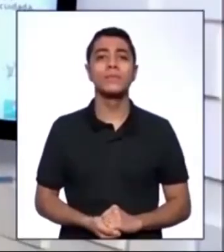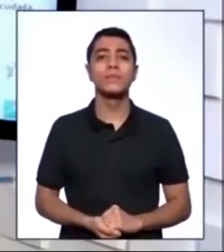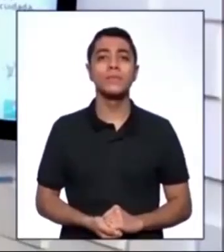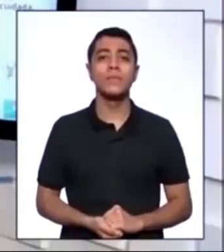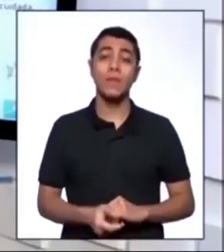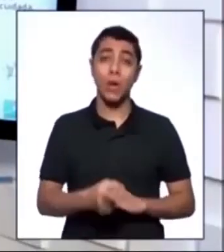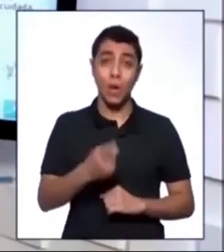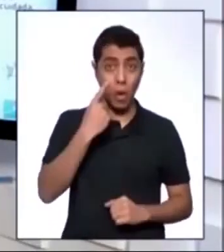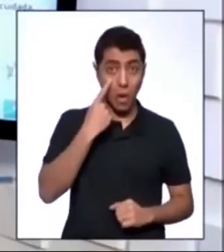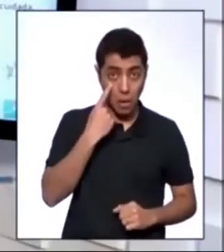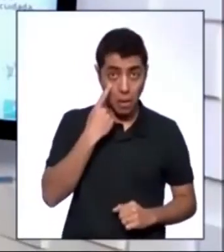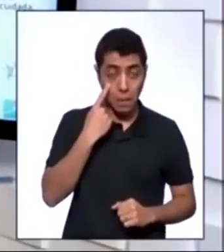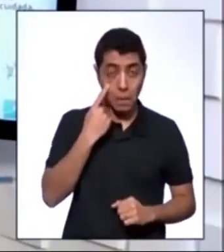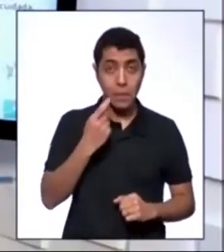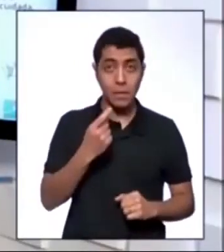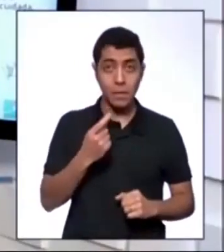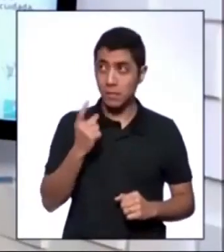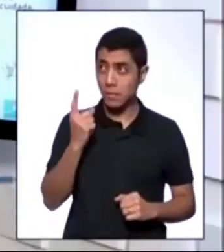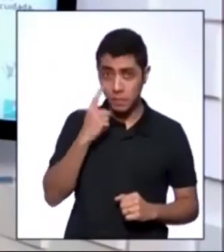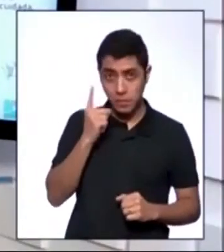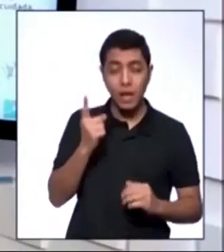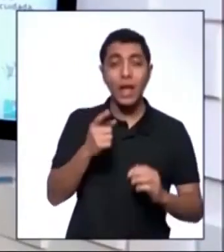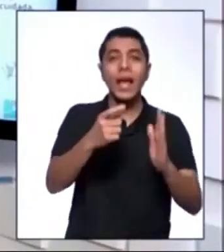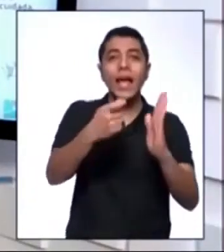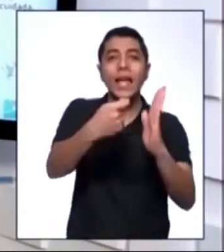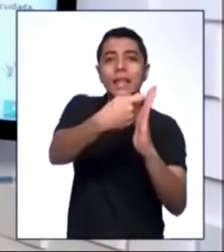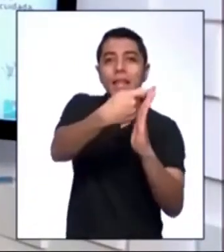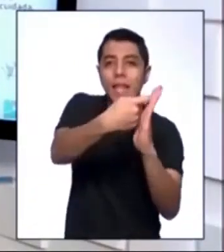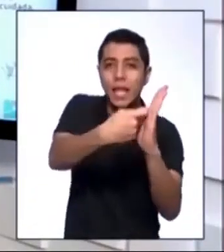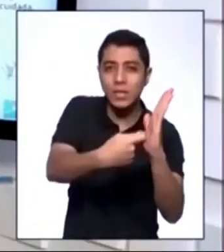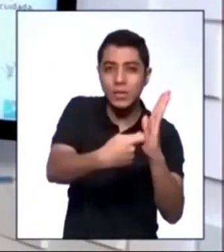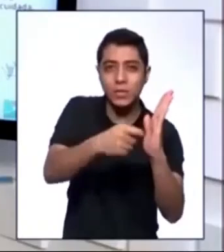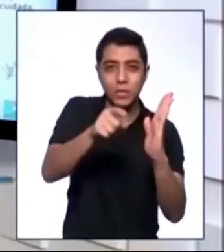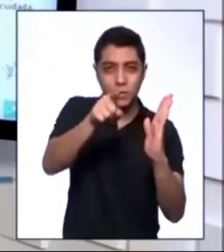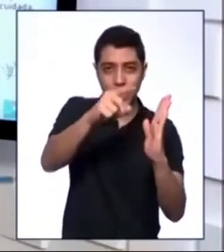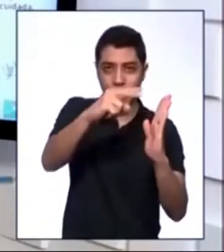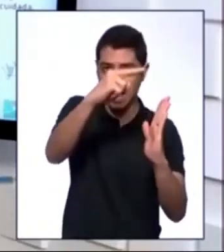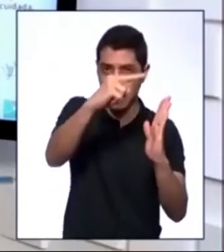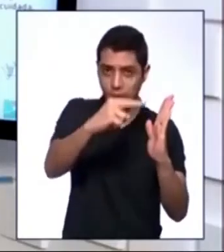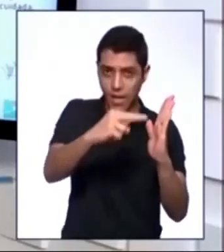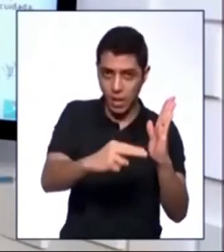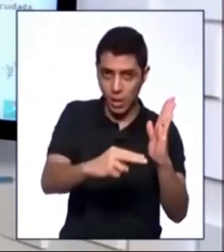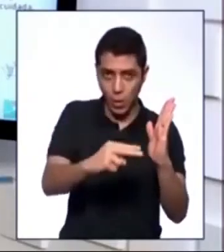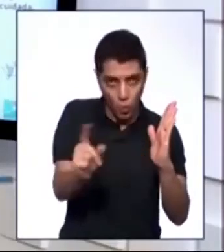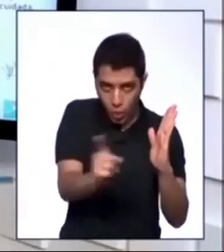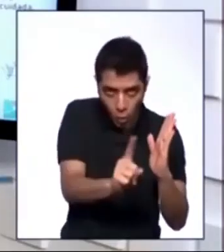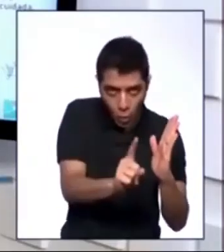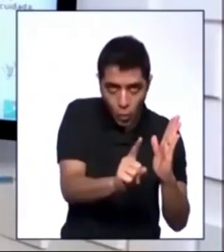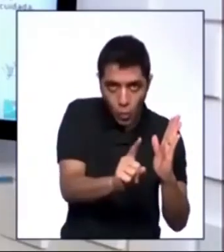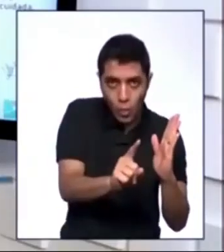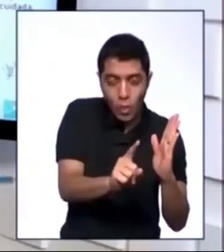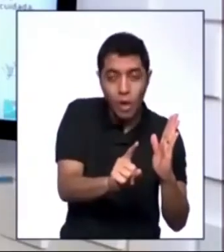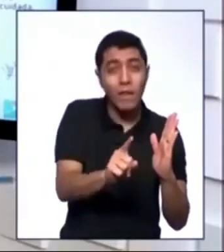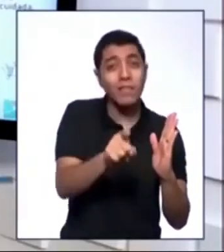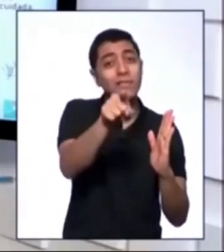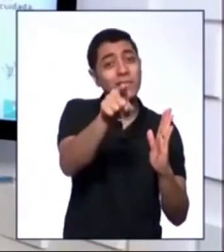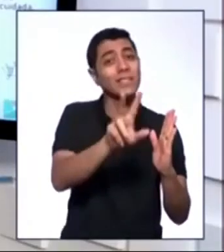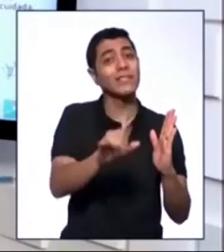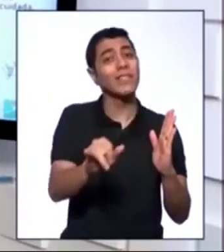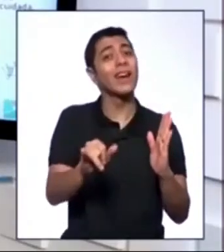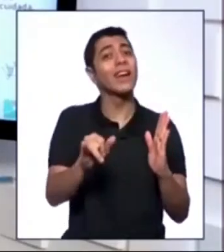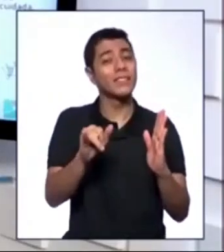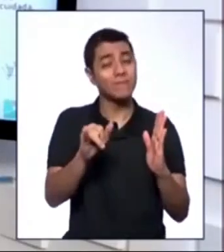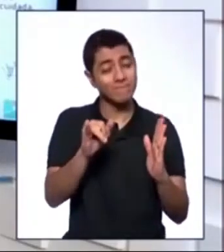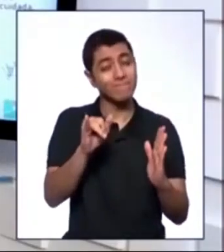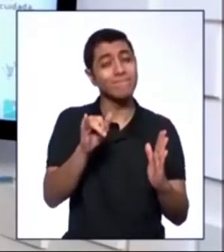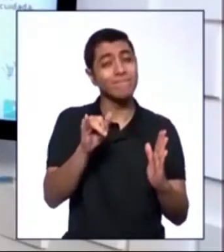Se você não leu o texto, você vai descobrir que A, B, C, D e E falam do